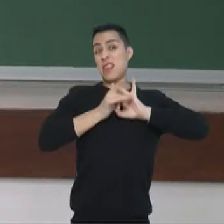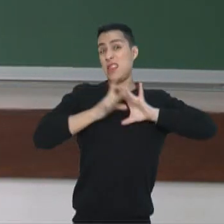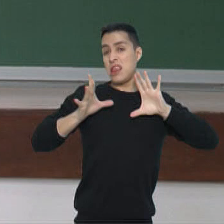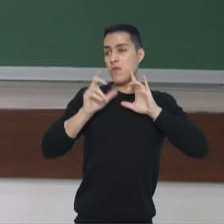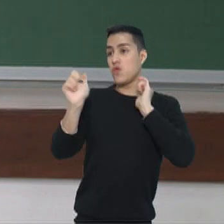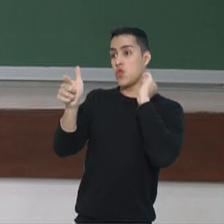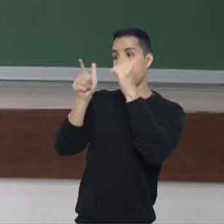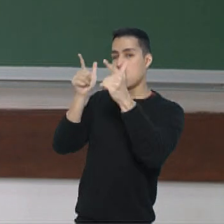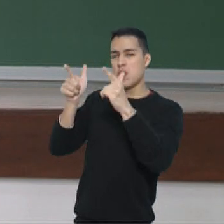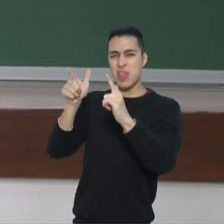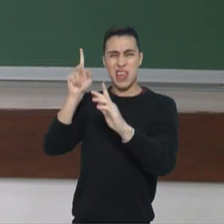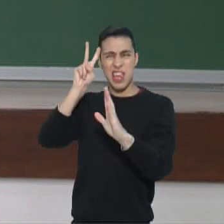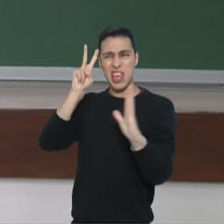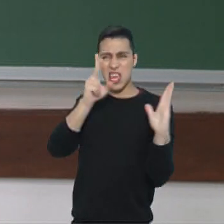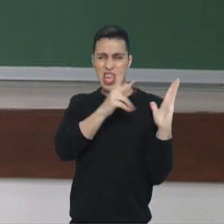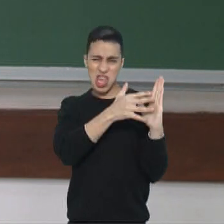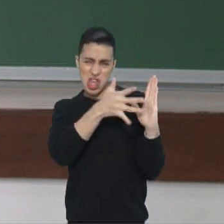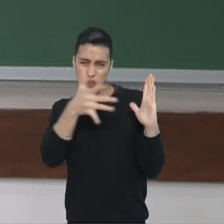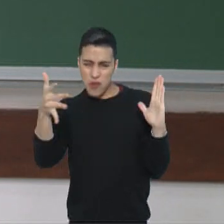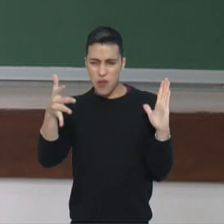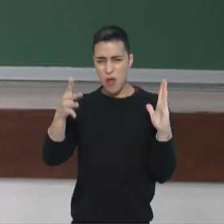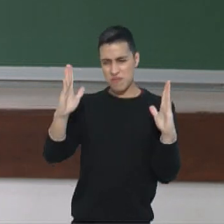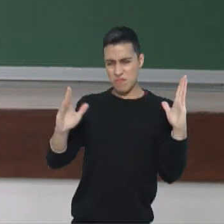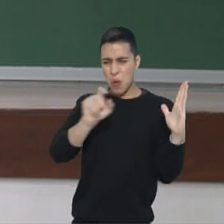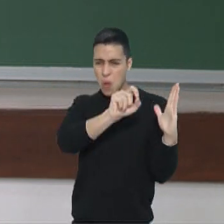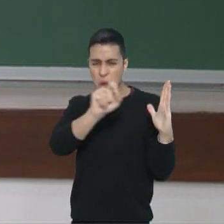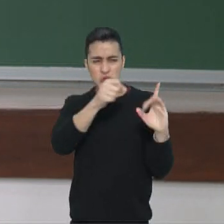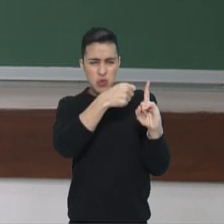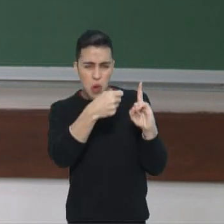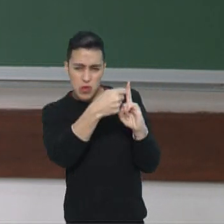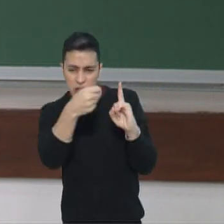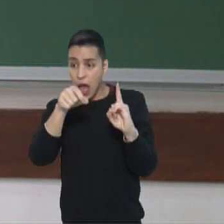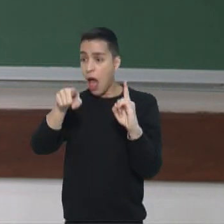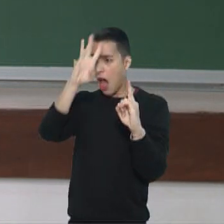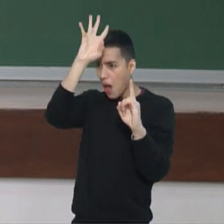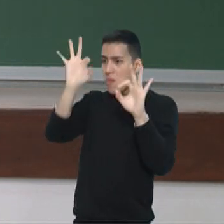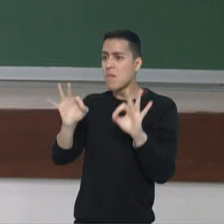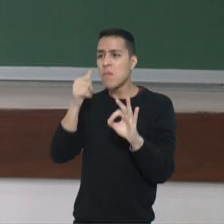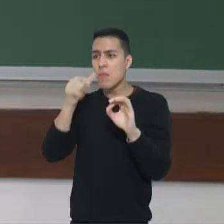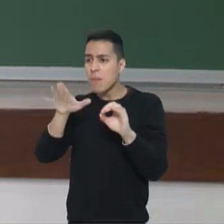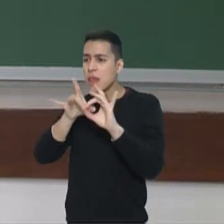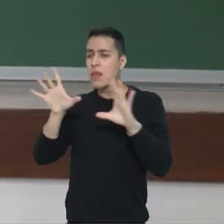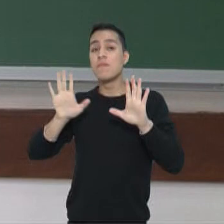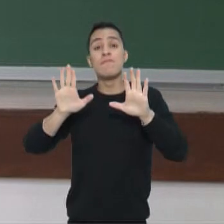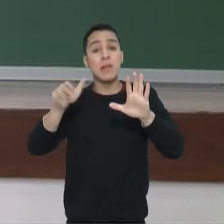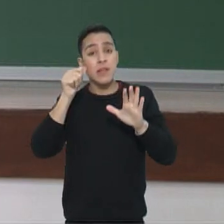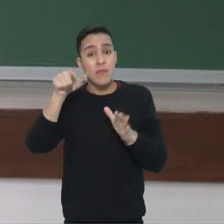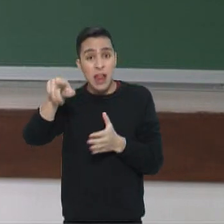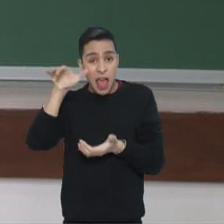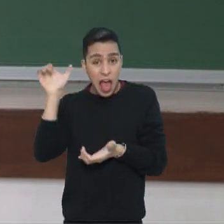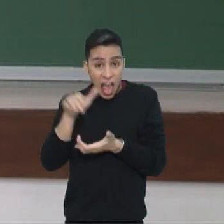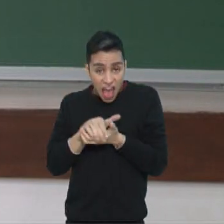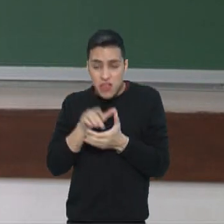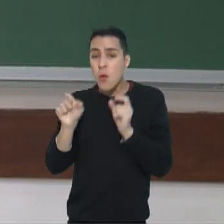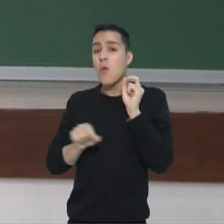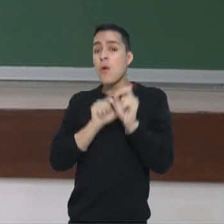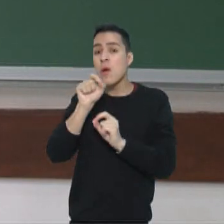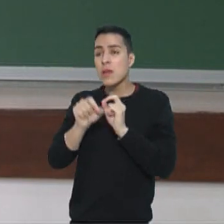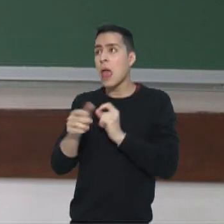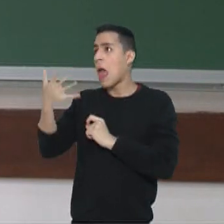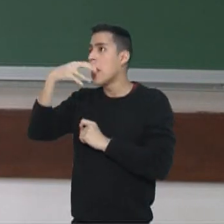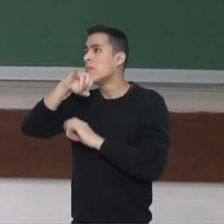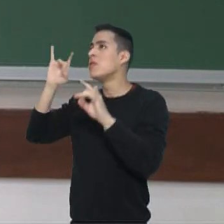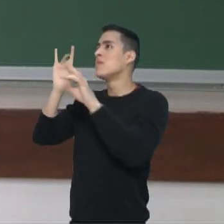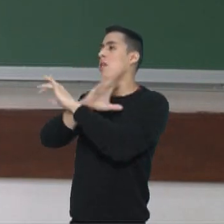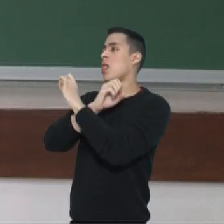mulheres na história, né, na história antiga, nós verificamos que quando ela se casava, ela vai deixar de pertencer à autoridade